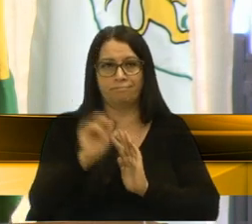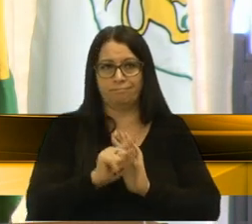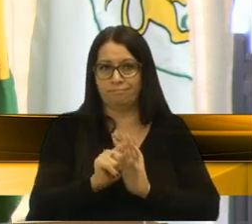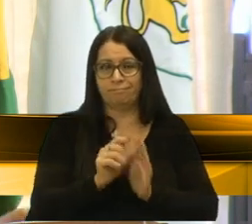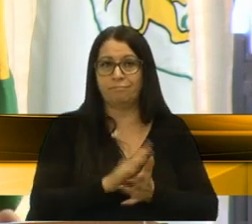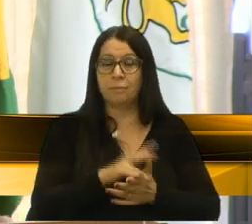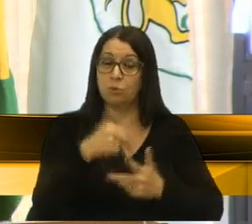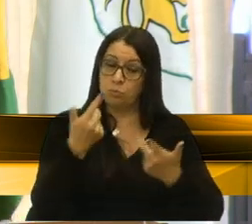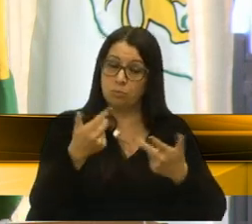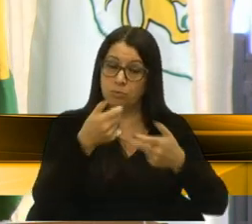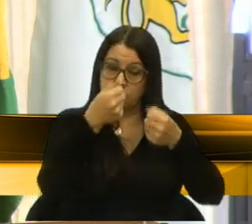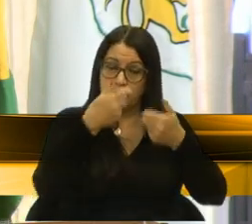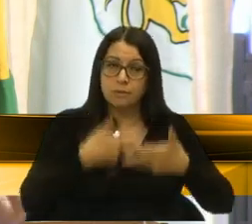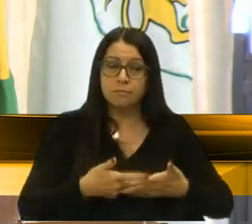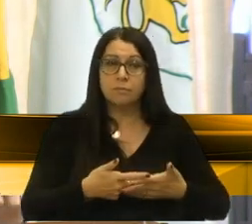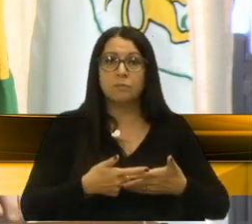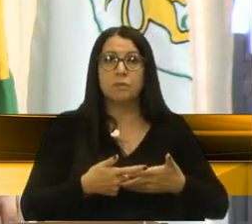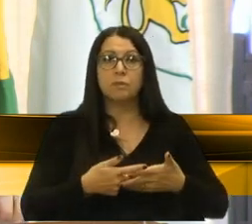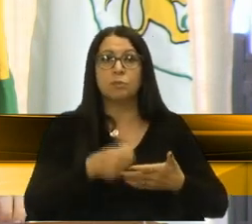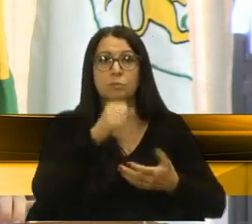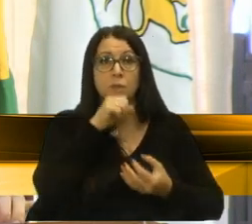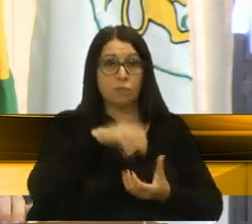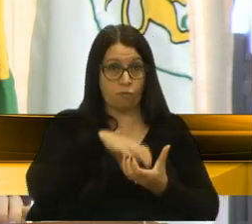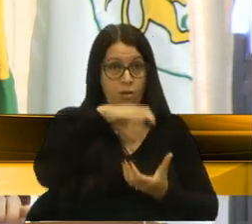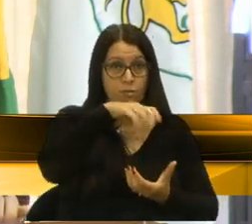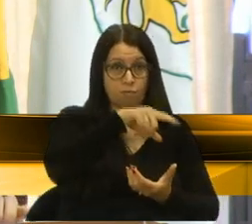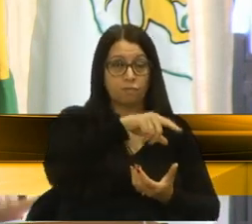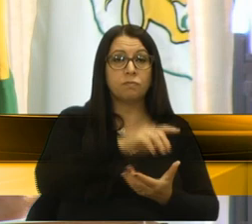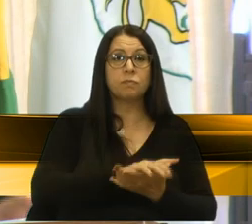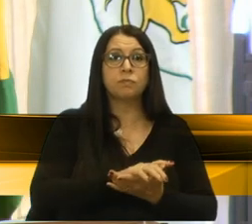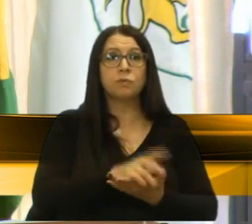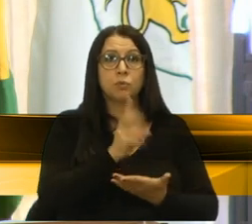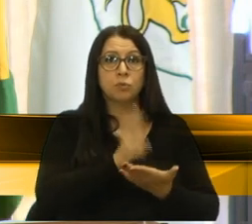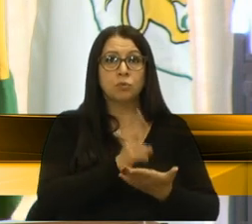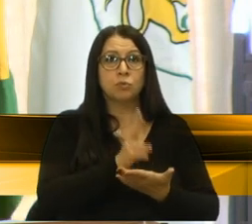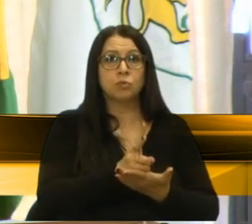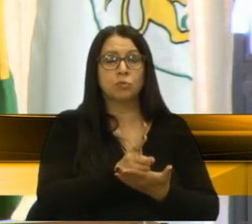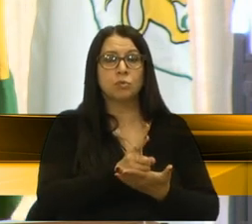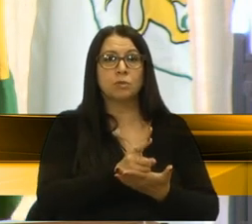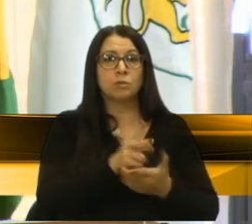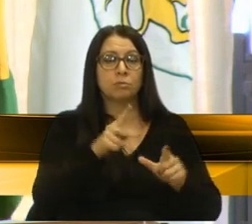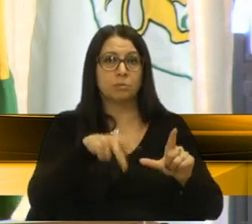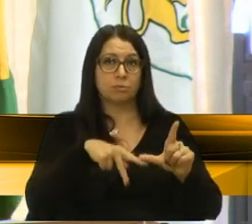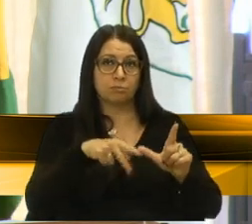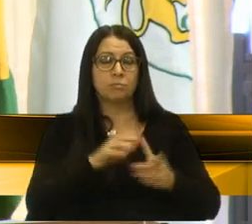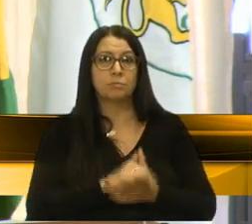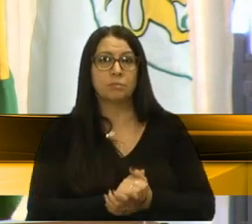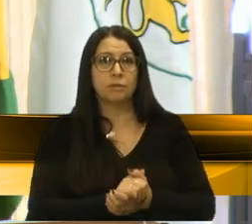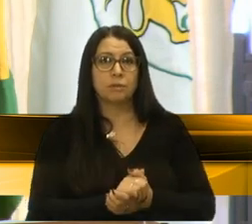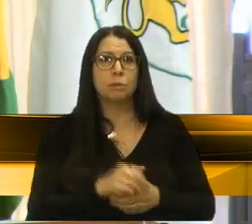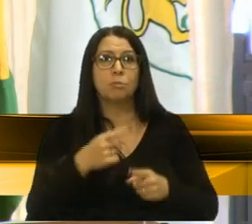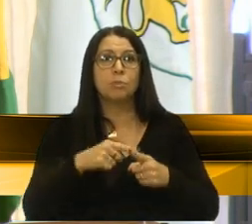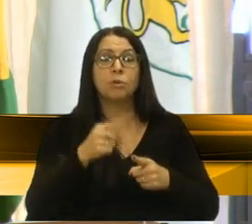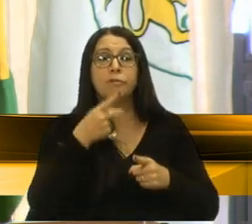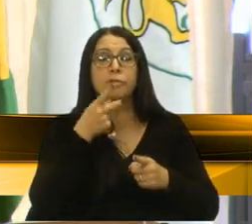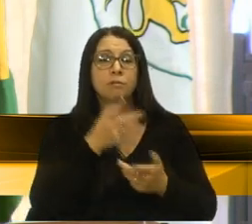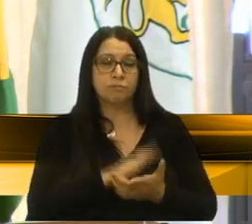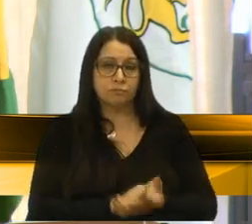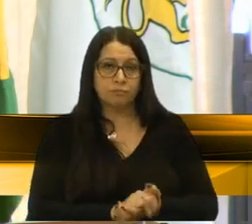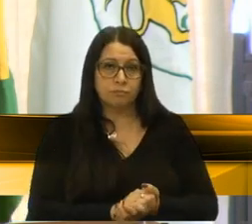Em outras palavras, o idoso mantém a sua gratuidade. Por que eu falo isso aí?